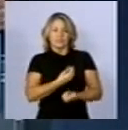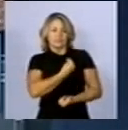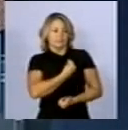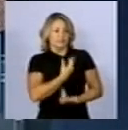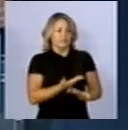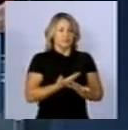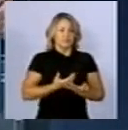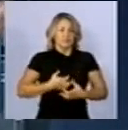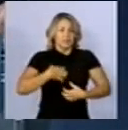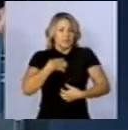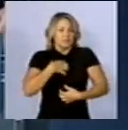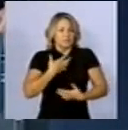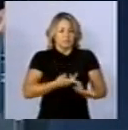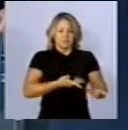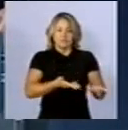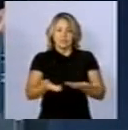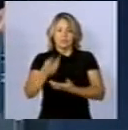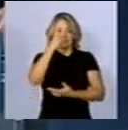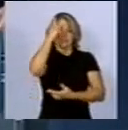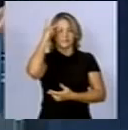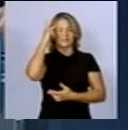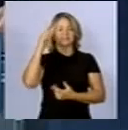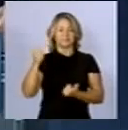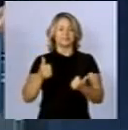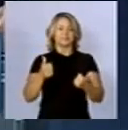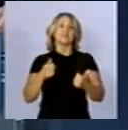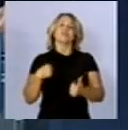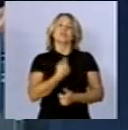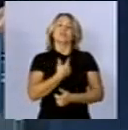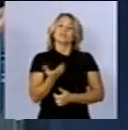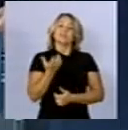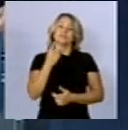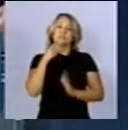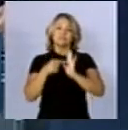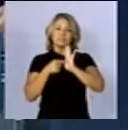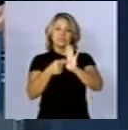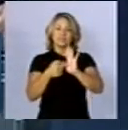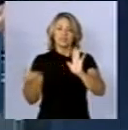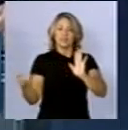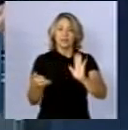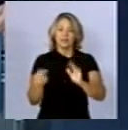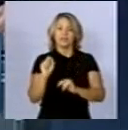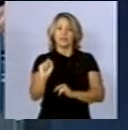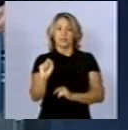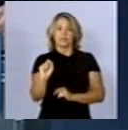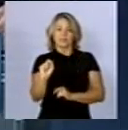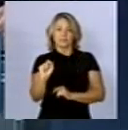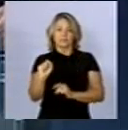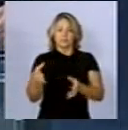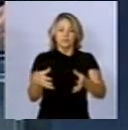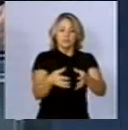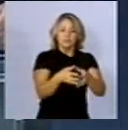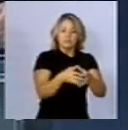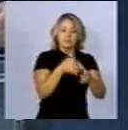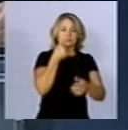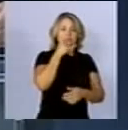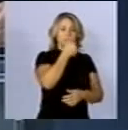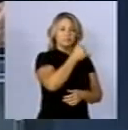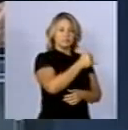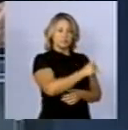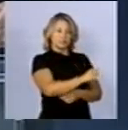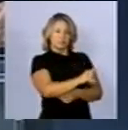emocionar a plateia. O que nós queremos mostrar é como que o setor elétrico